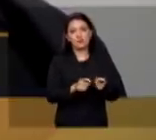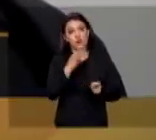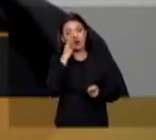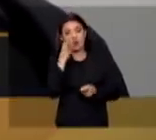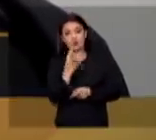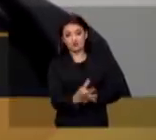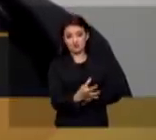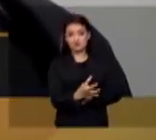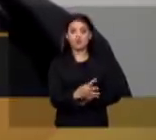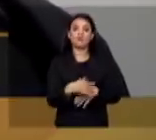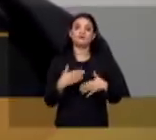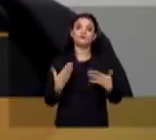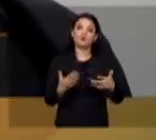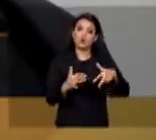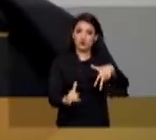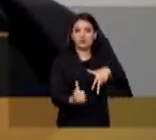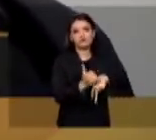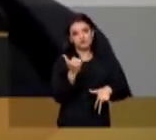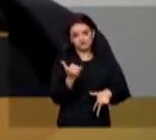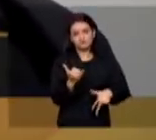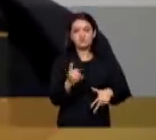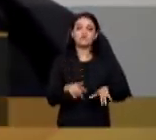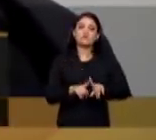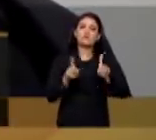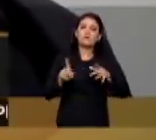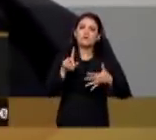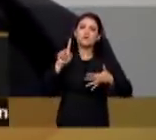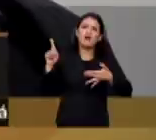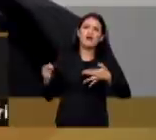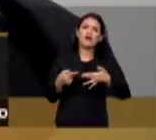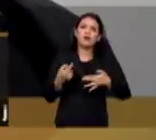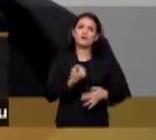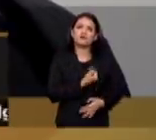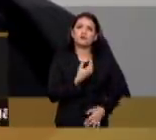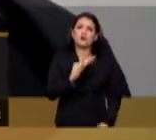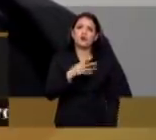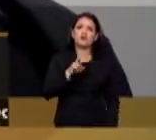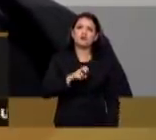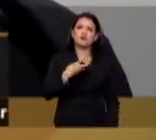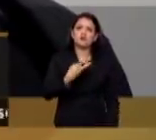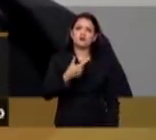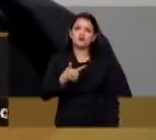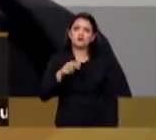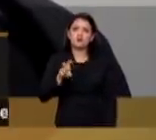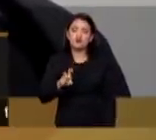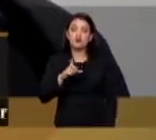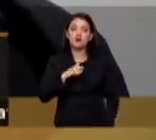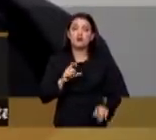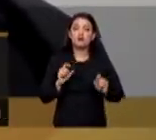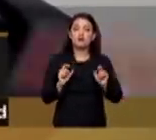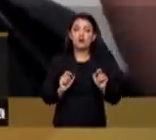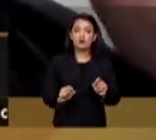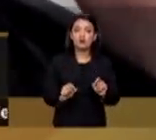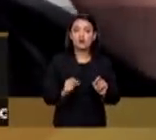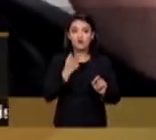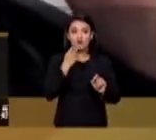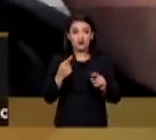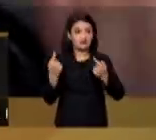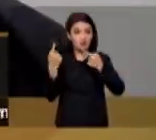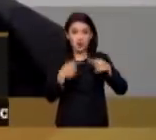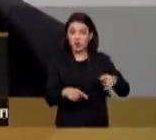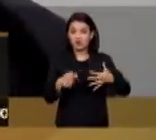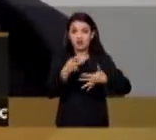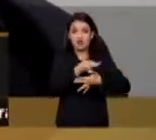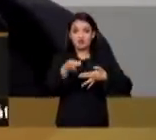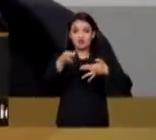acusação, suposta vítima. Na reclamação 45.325, aponta-se violação à súmula vinculante